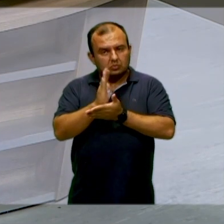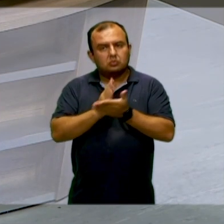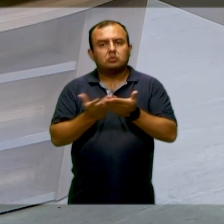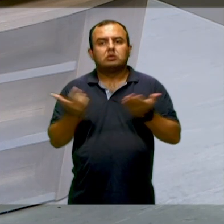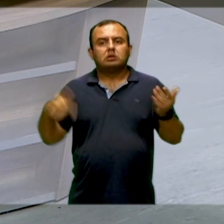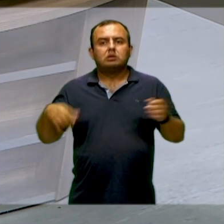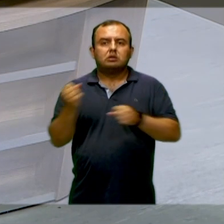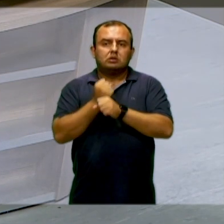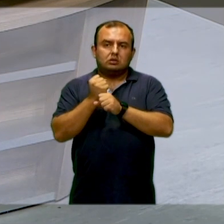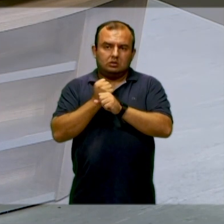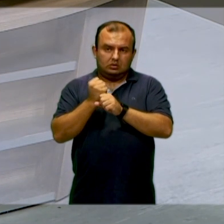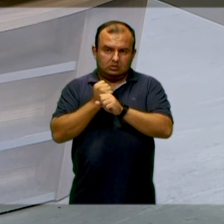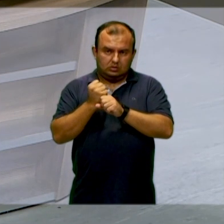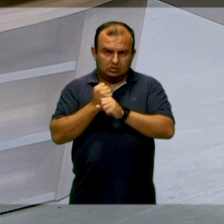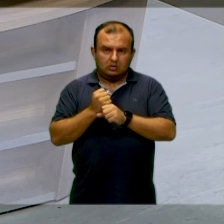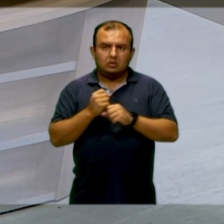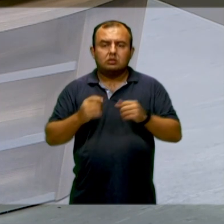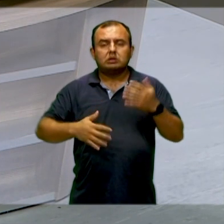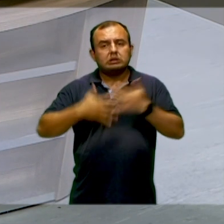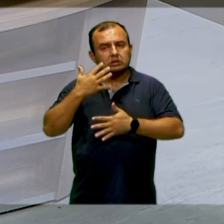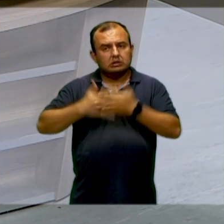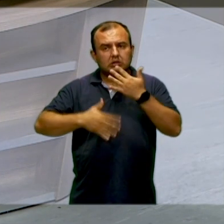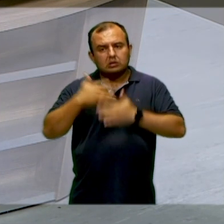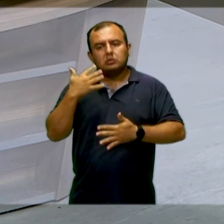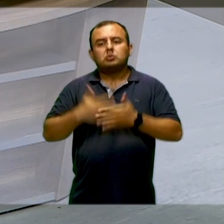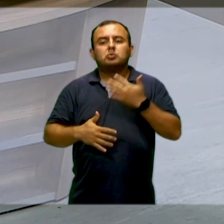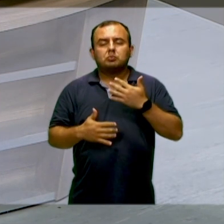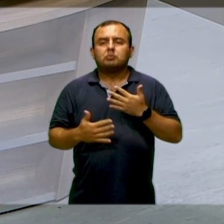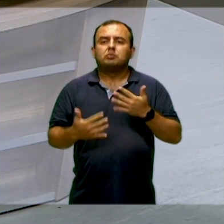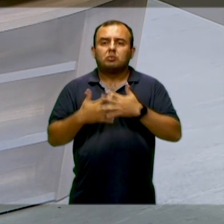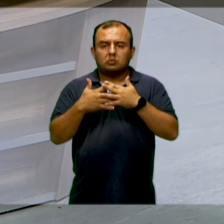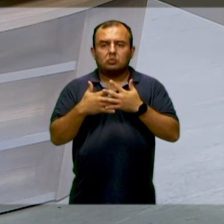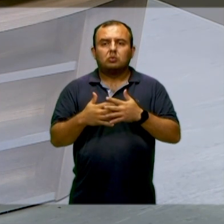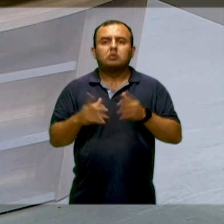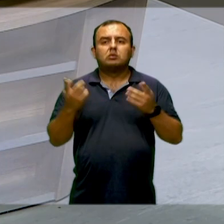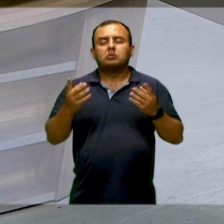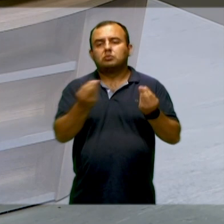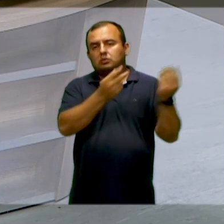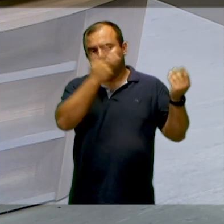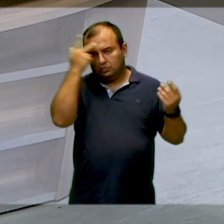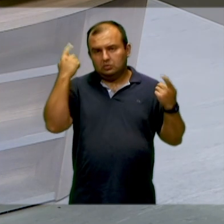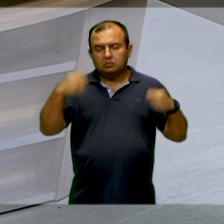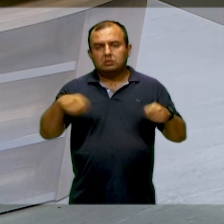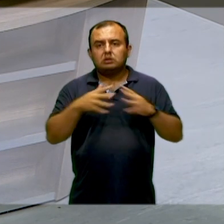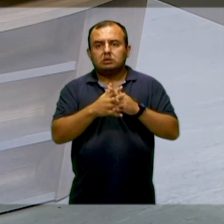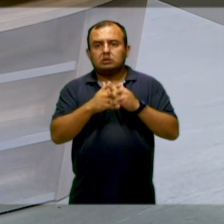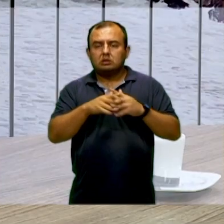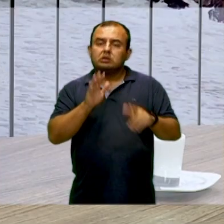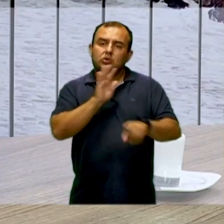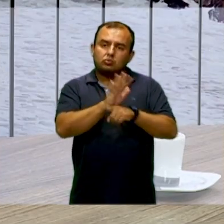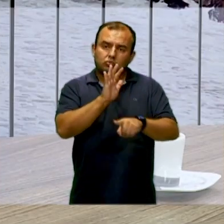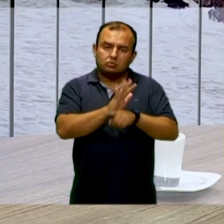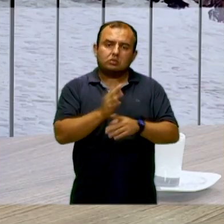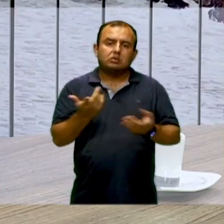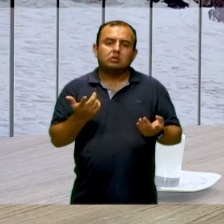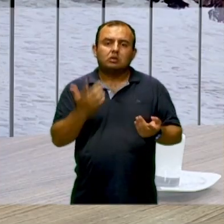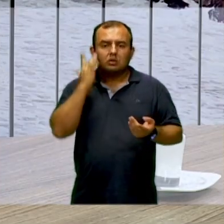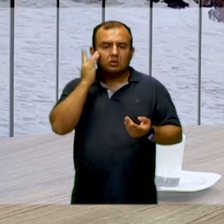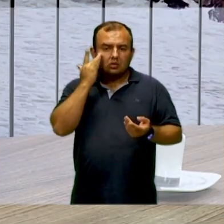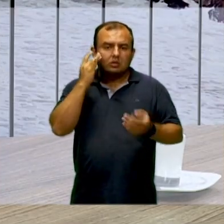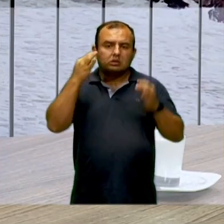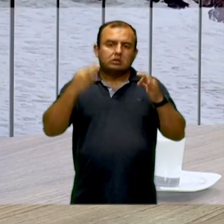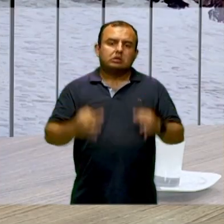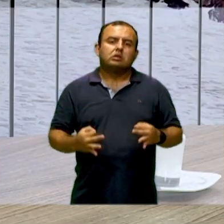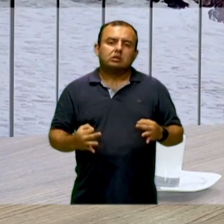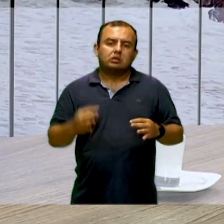que esse ano vai ser meio turbulento para a gente, porque a gente vê que muita gente necessita desse auxílio. E eu não acho ele de todo certo